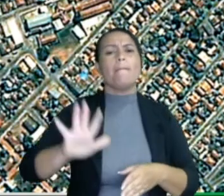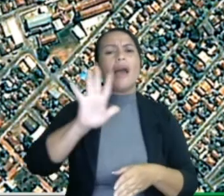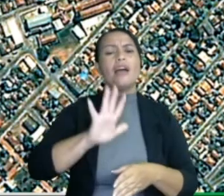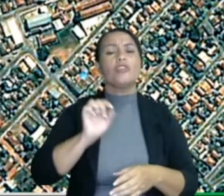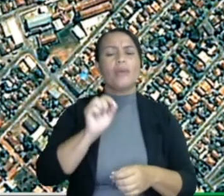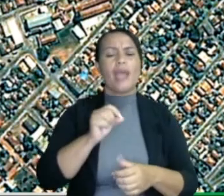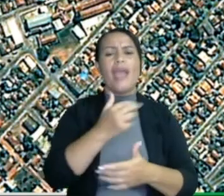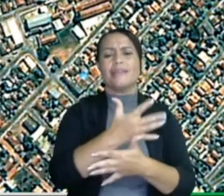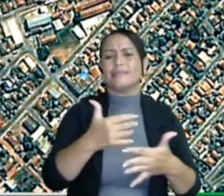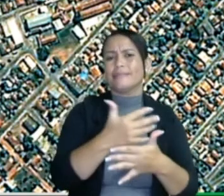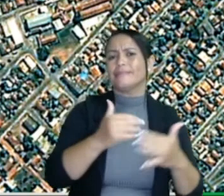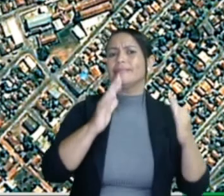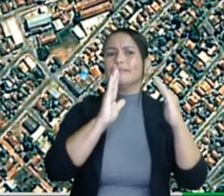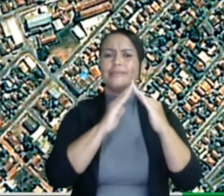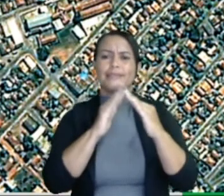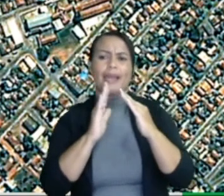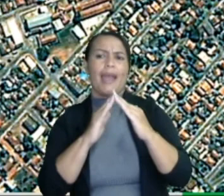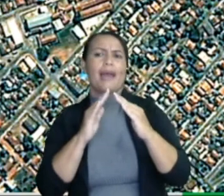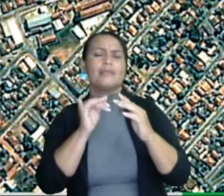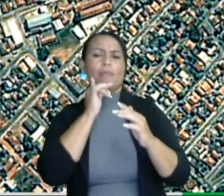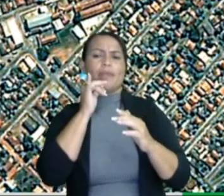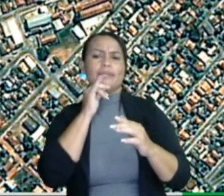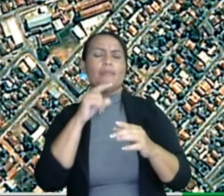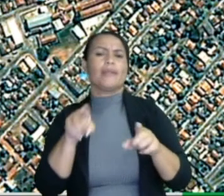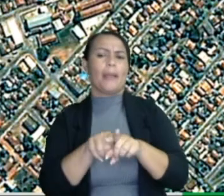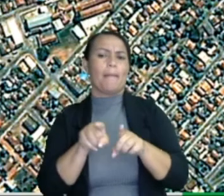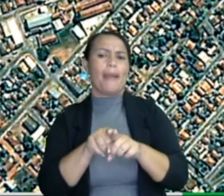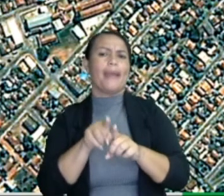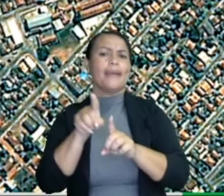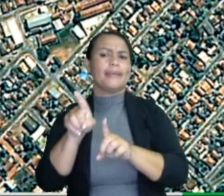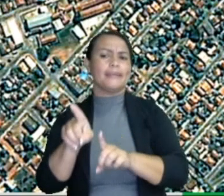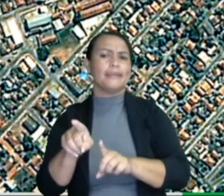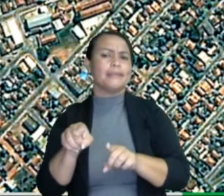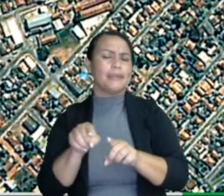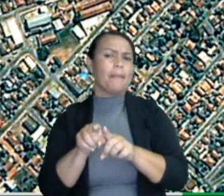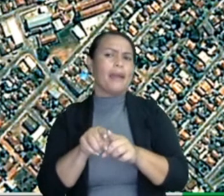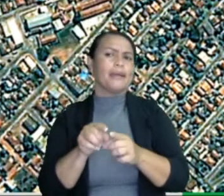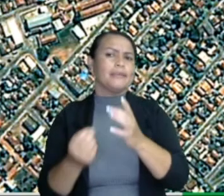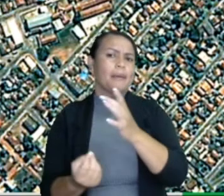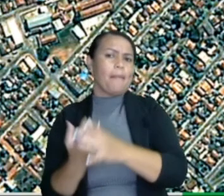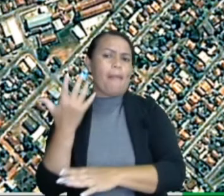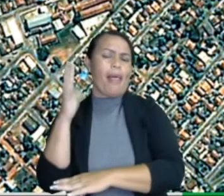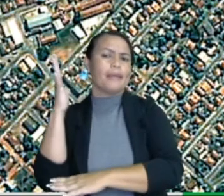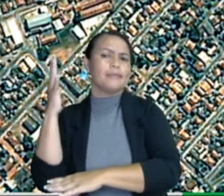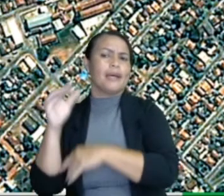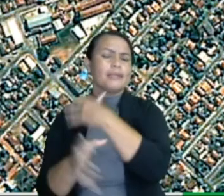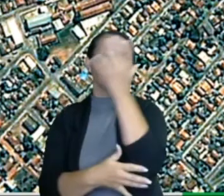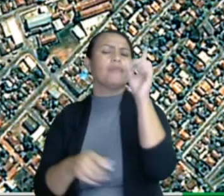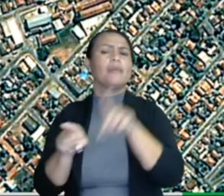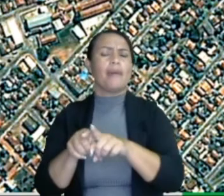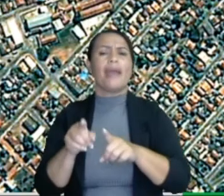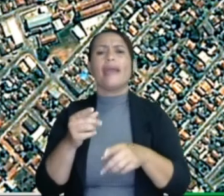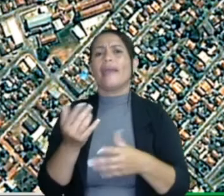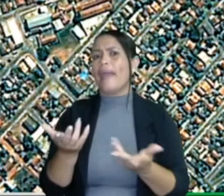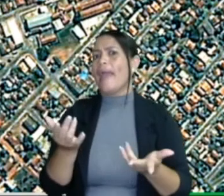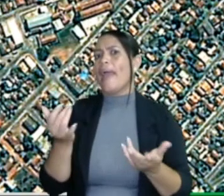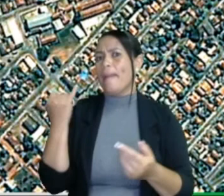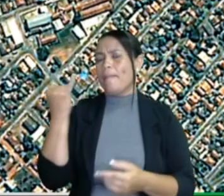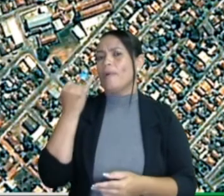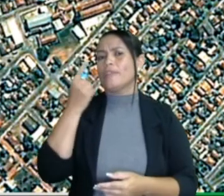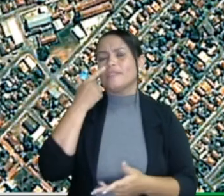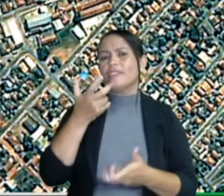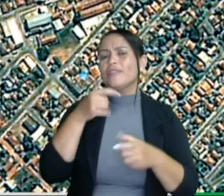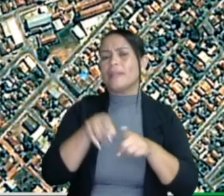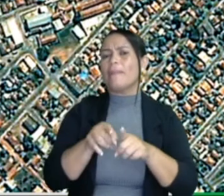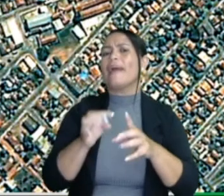áreas urbanas, casas, residências, áreas de cultivo, né? Então, é imprescindível você ter acesso a esse tipo de informação que está gratuitamente na